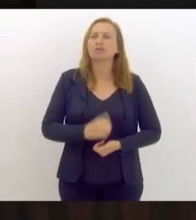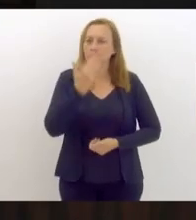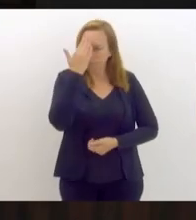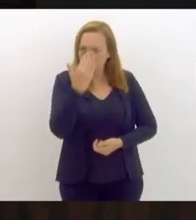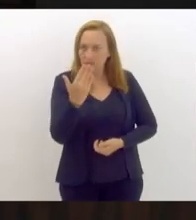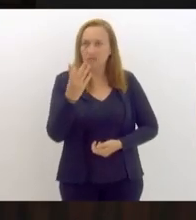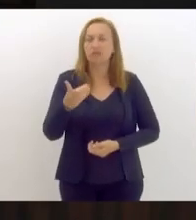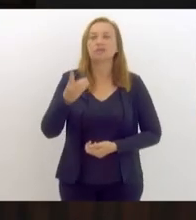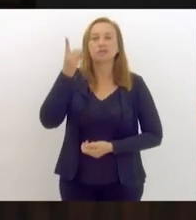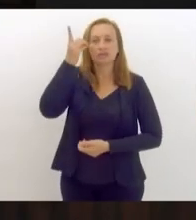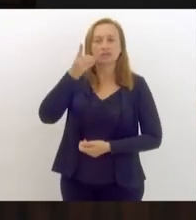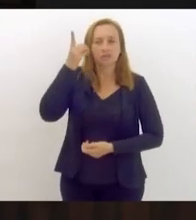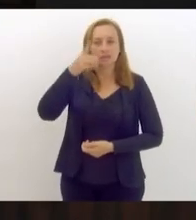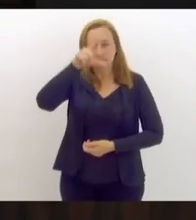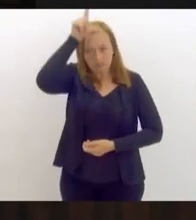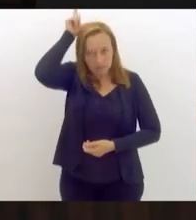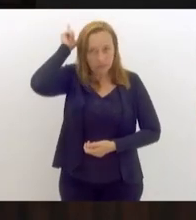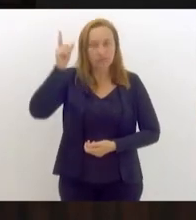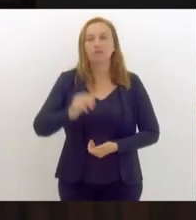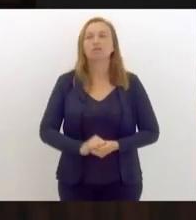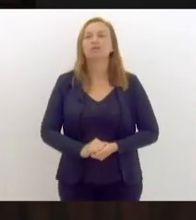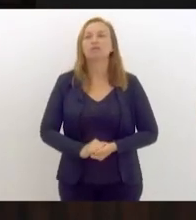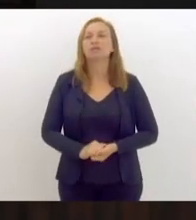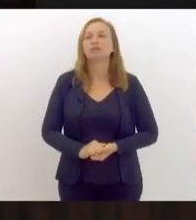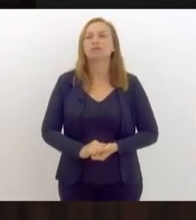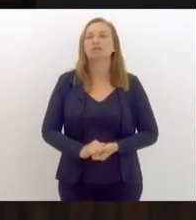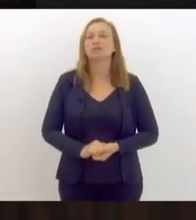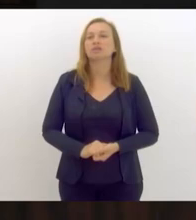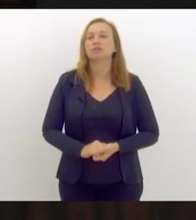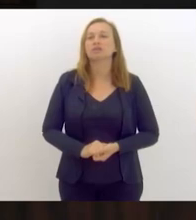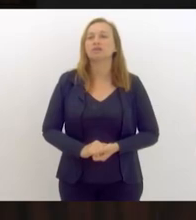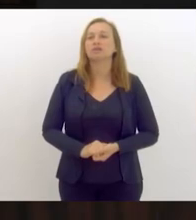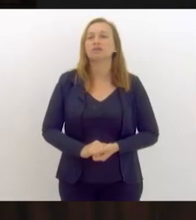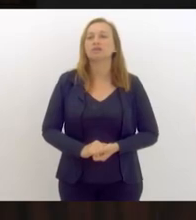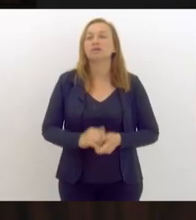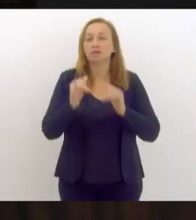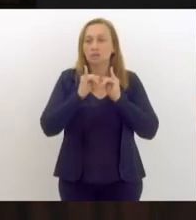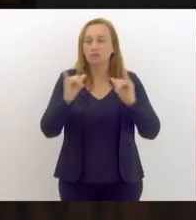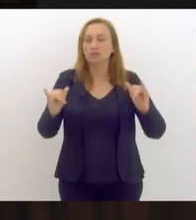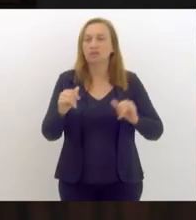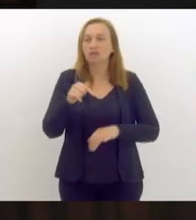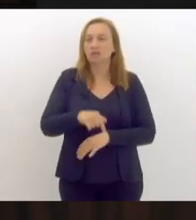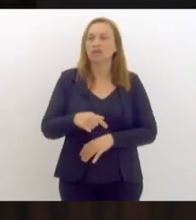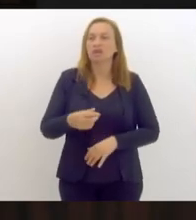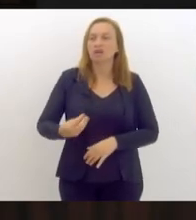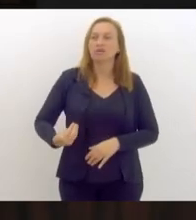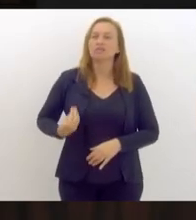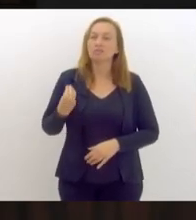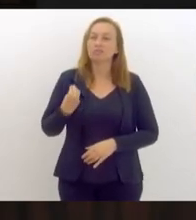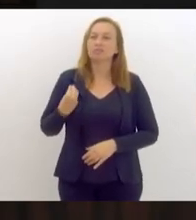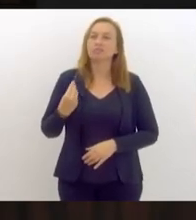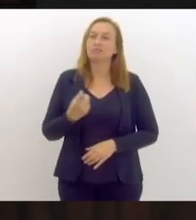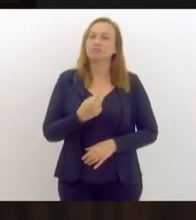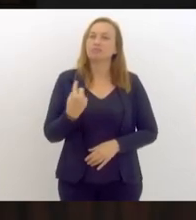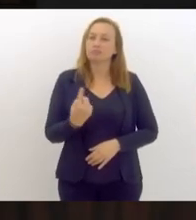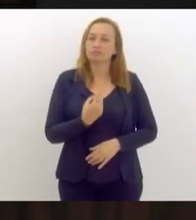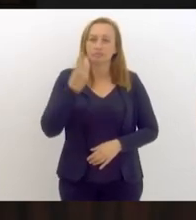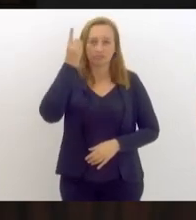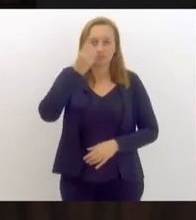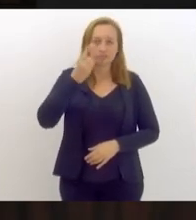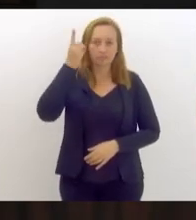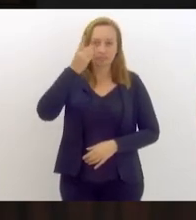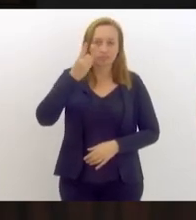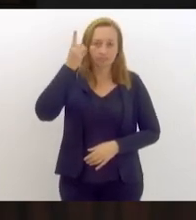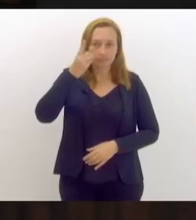Obrigado aí Deputado Luiz nós estamos tendo que anunciar que a presença do nosso Deputado